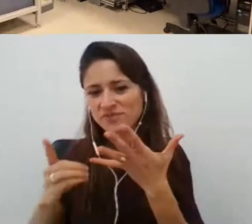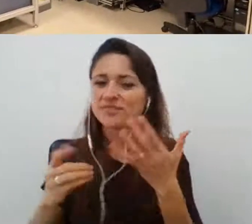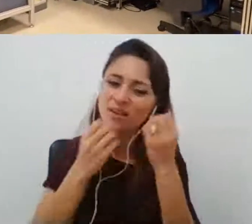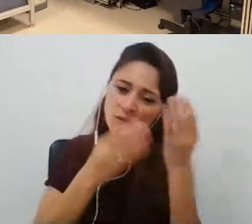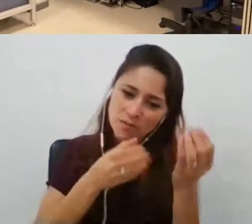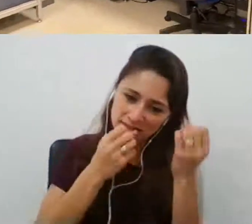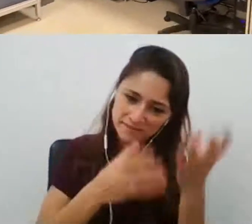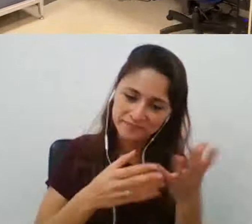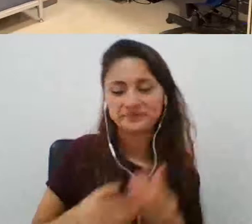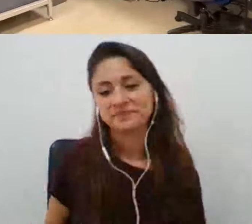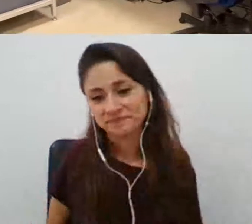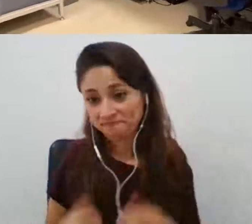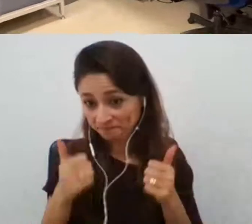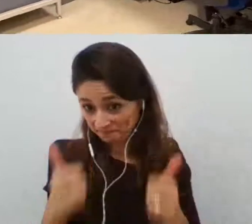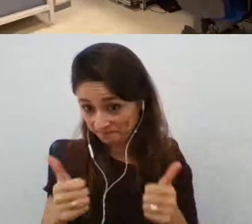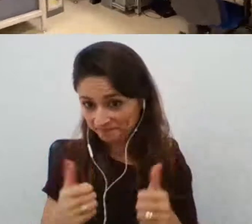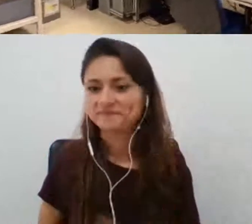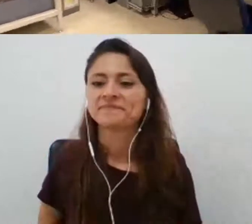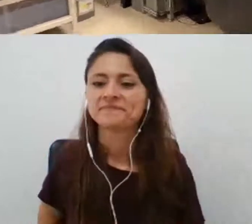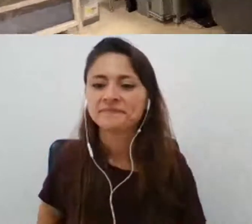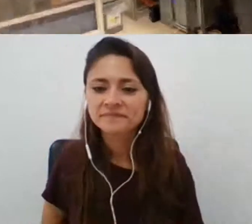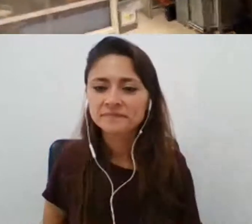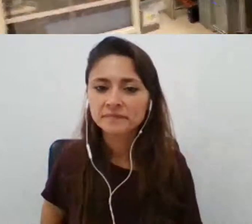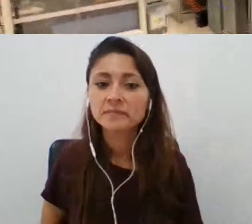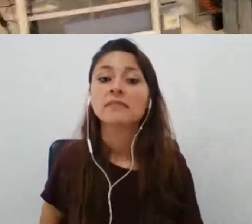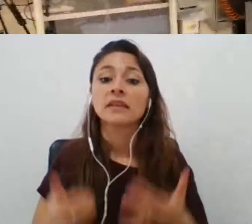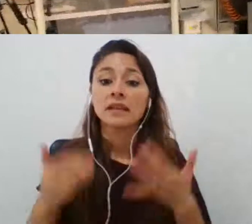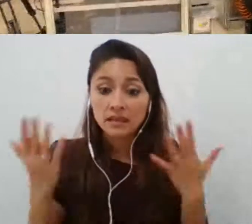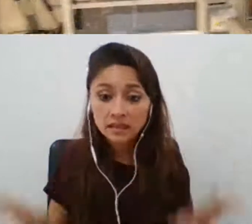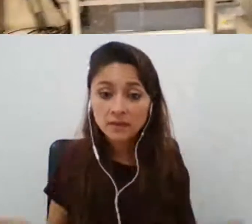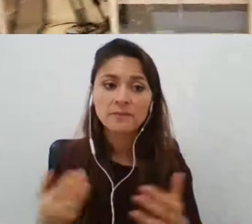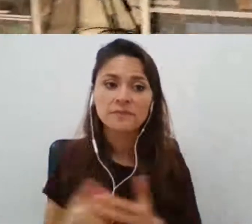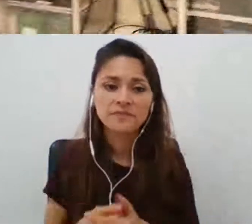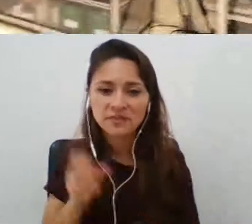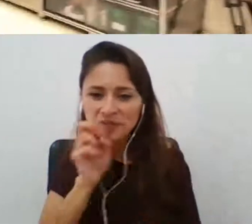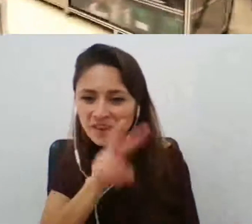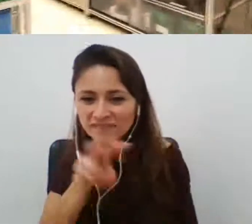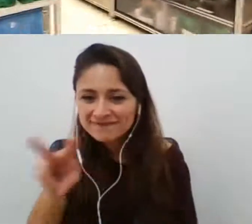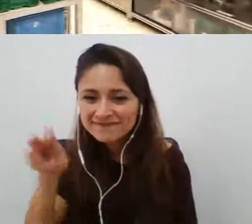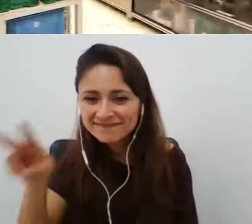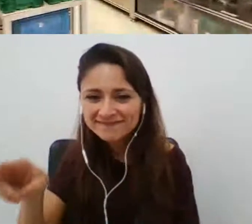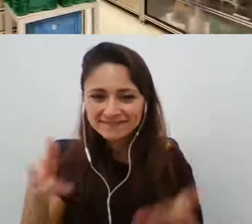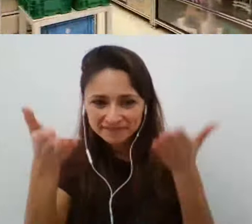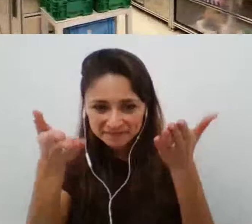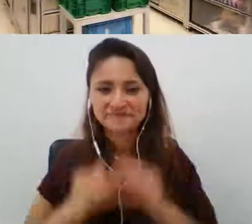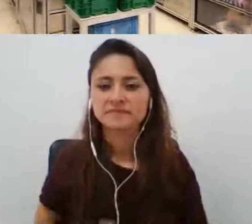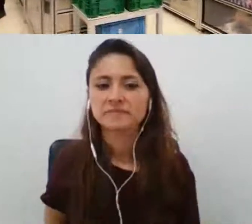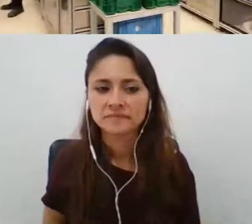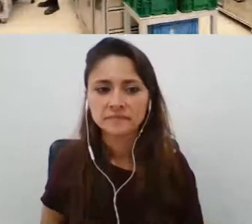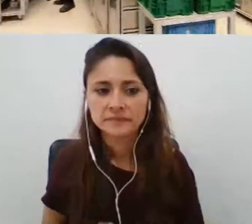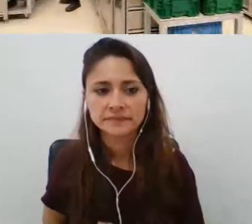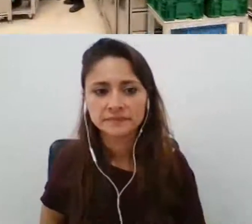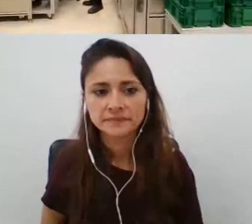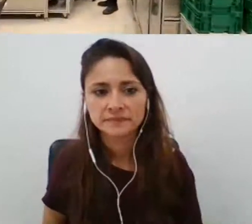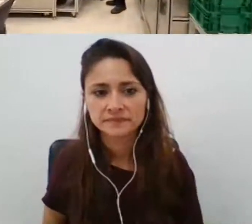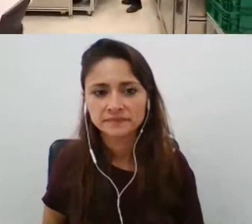informações. Legal? Então, aqui, pessoal, vocês verem, eu estou no laboratório. Esse é um